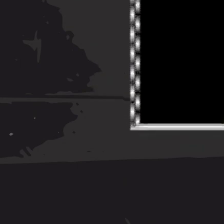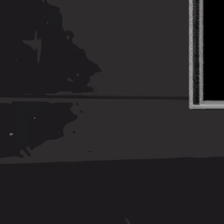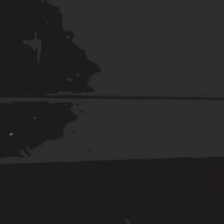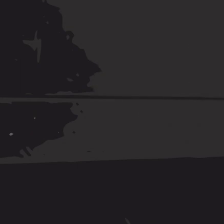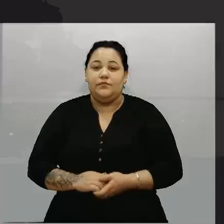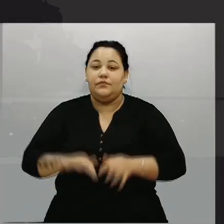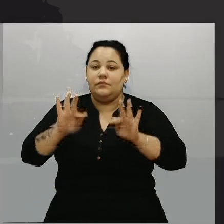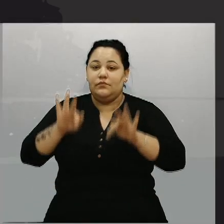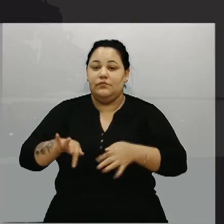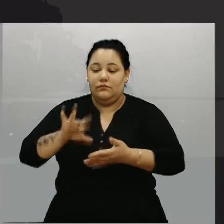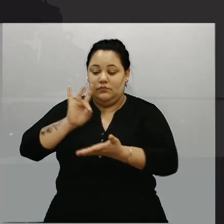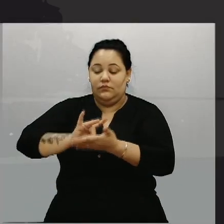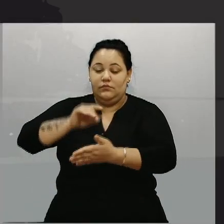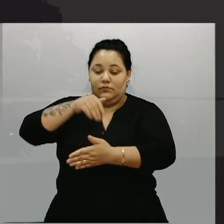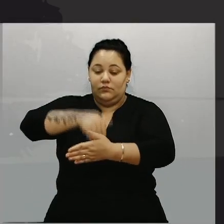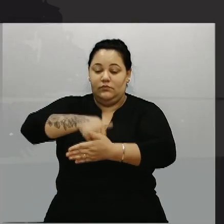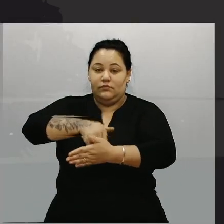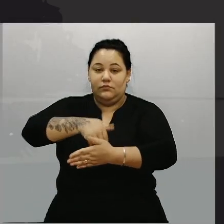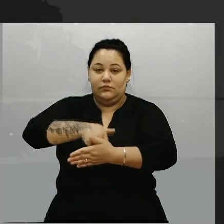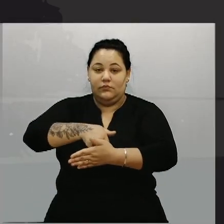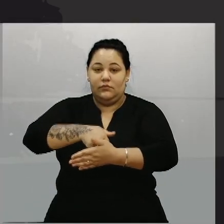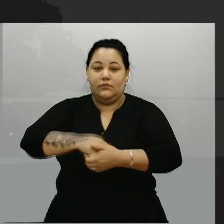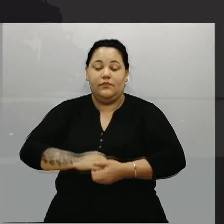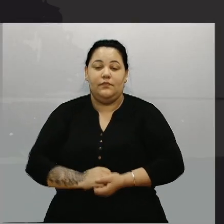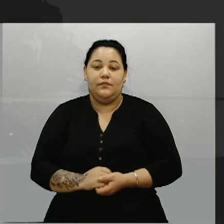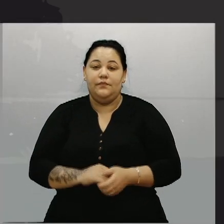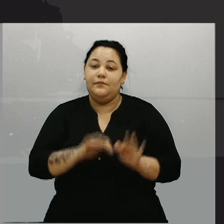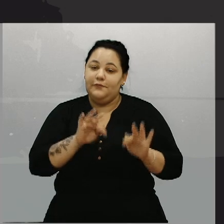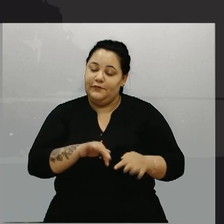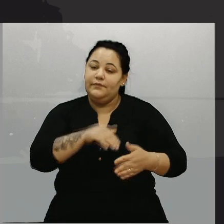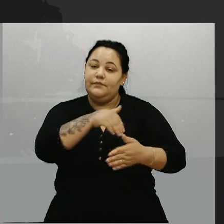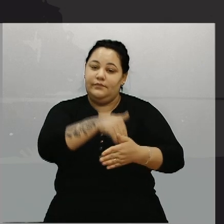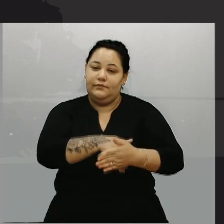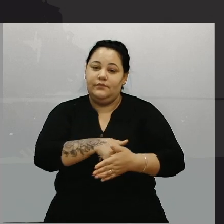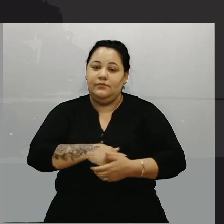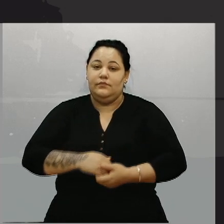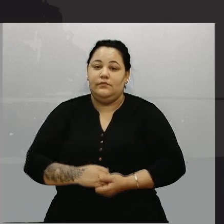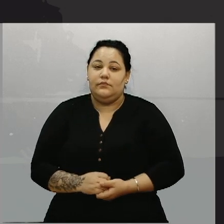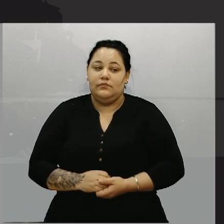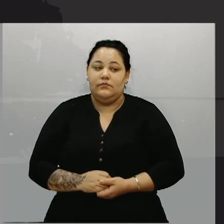Encerrado o registro dos votos, encerrada a votação.